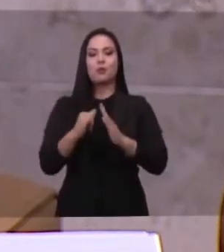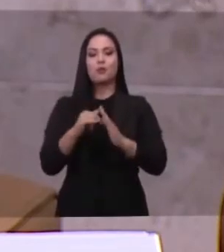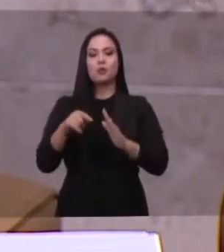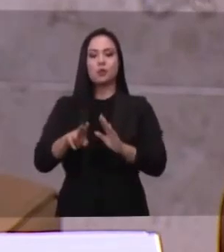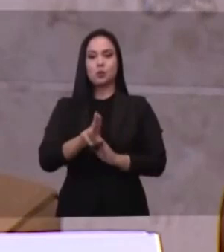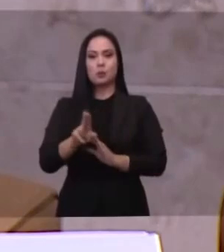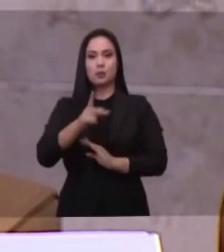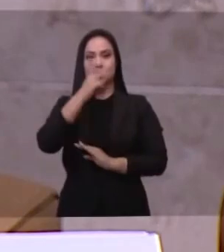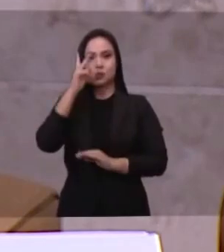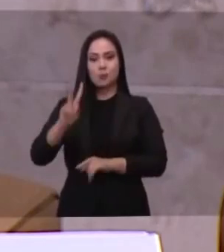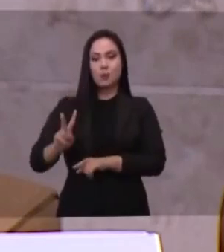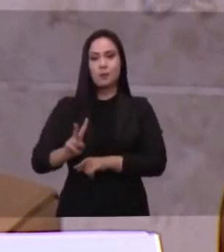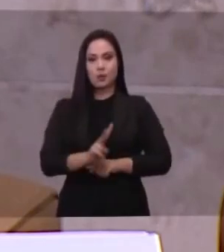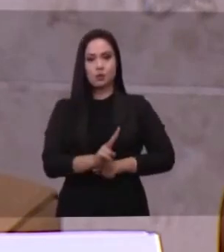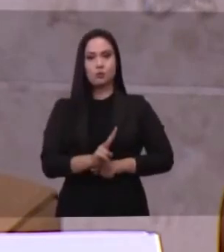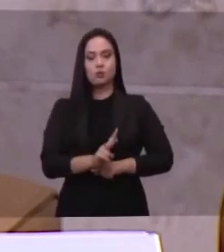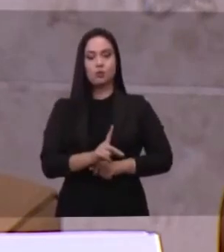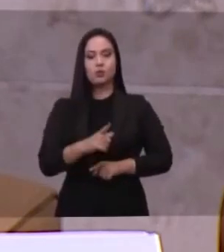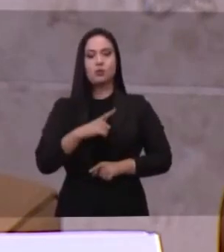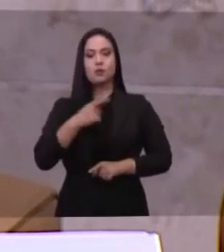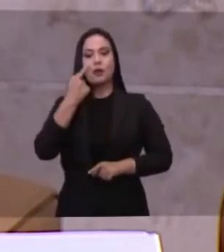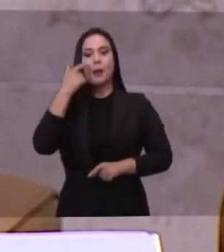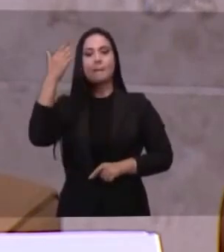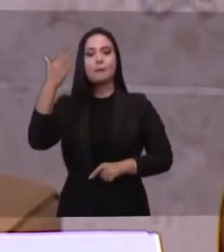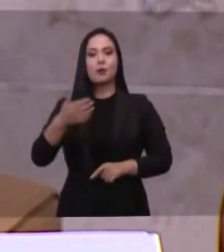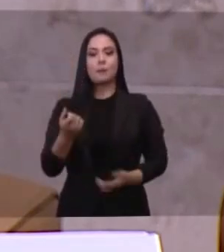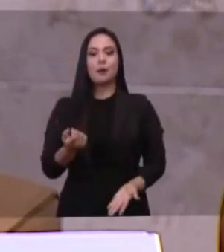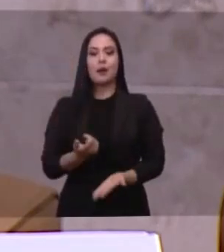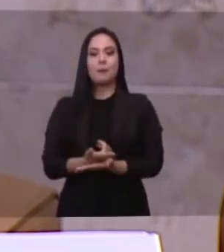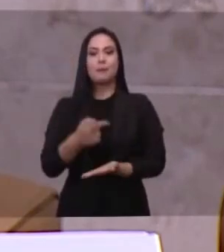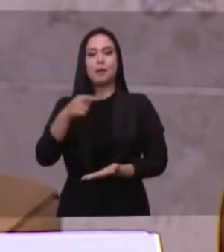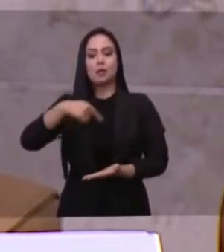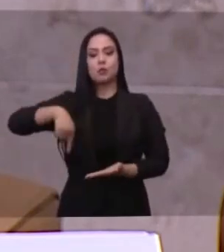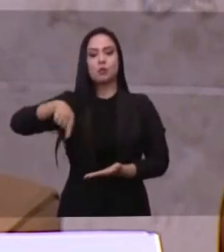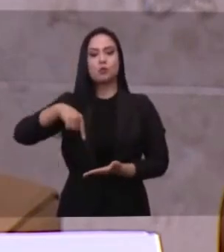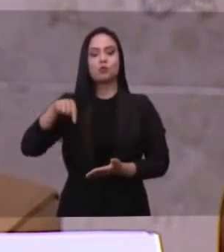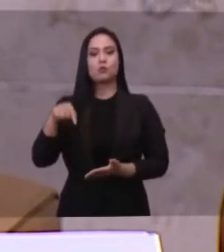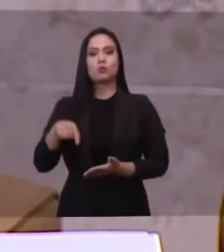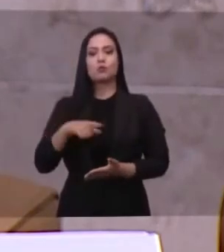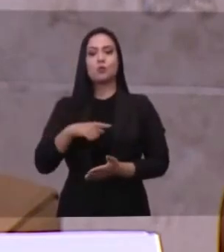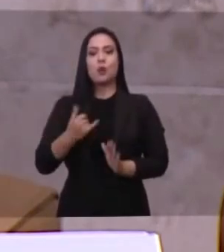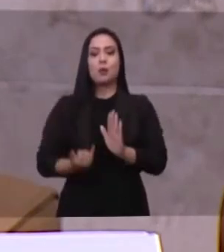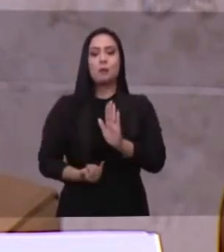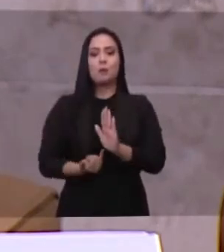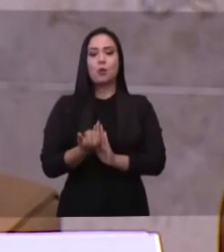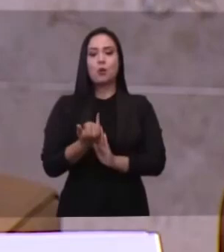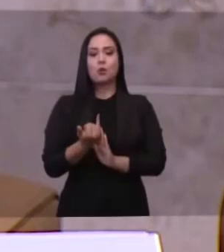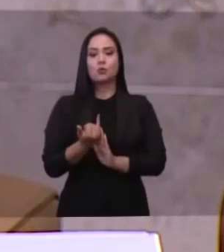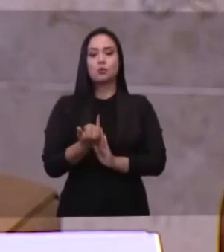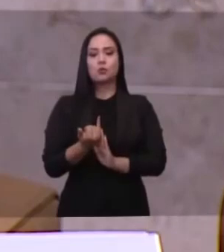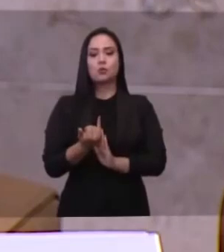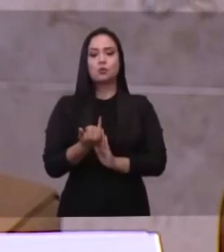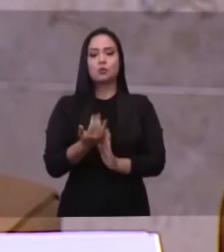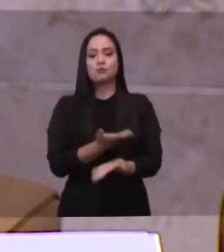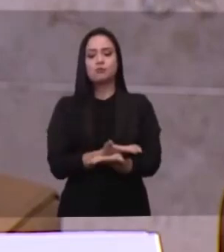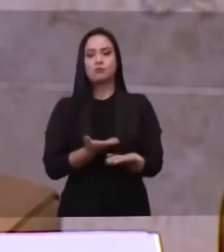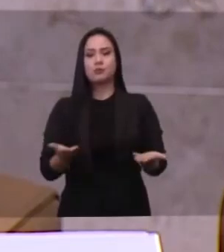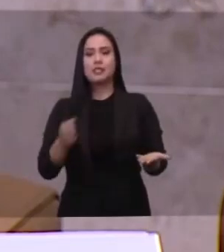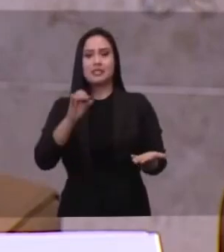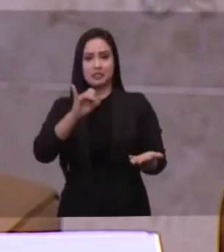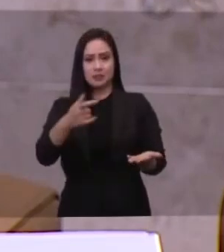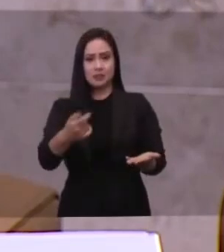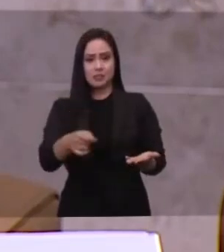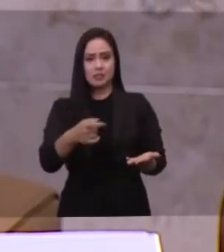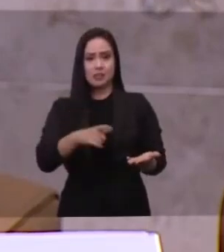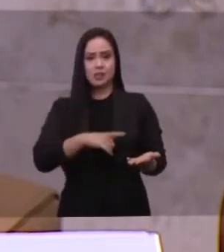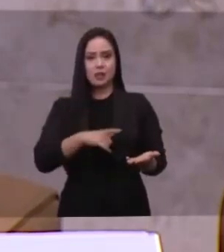nome do fiduciário, à vista da prova do pagamento por este do imposto de transmissão inter vivos e, se for o caso,